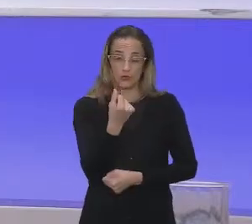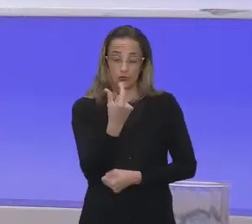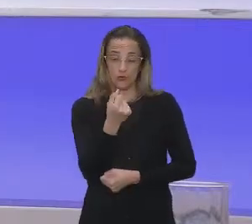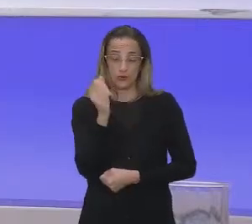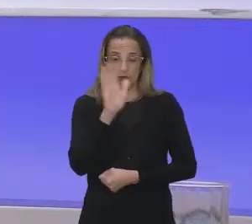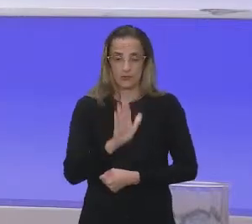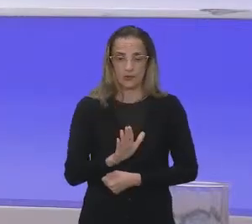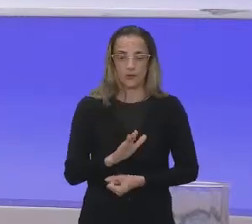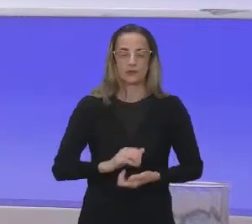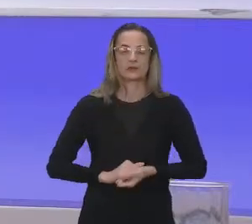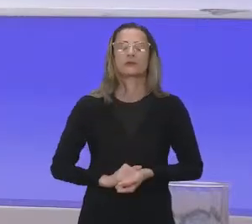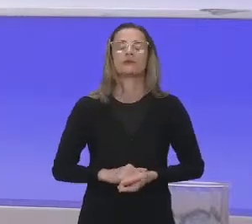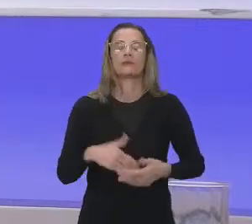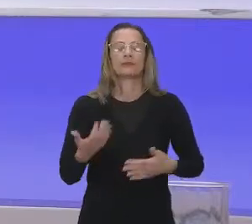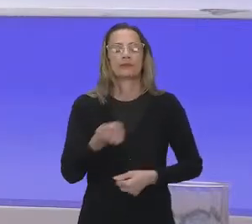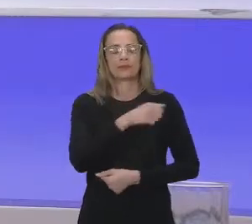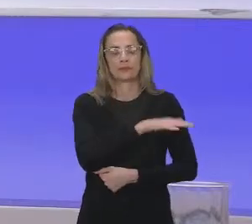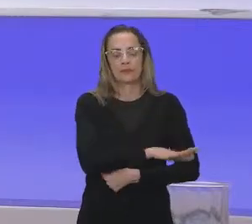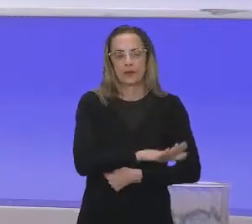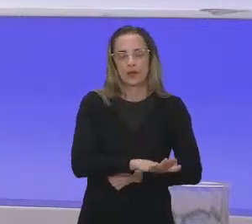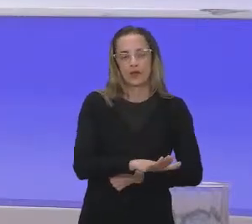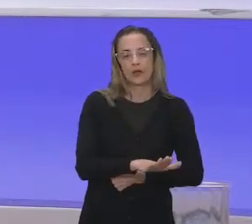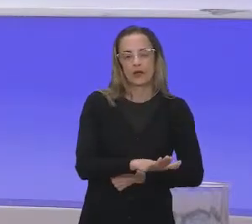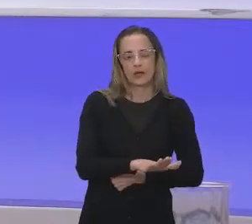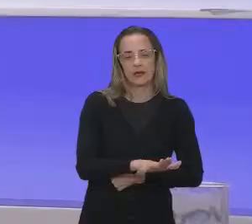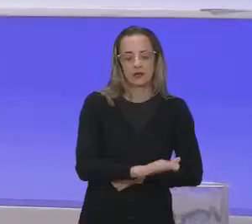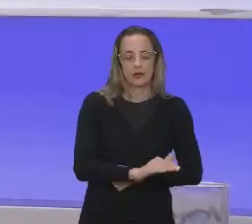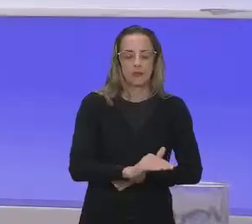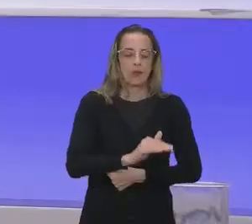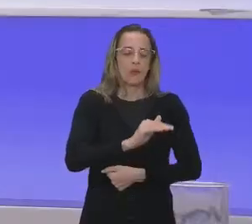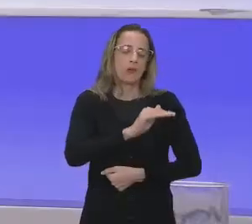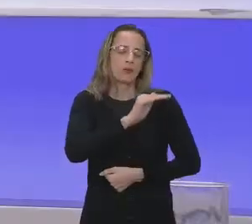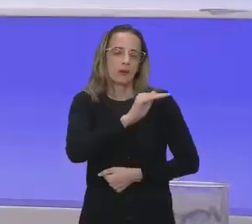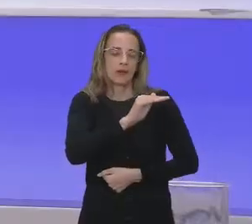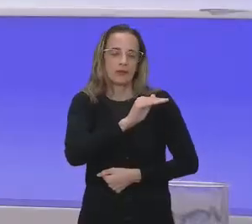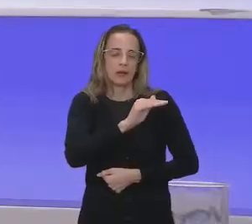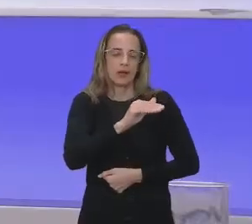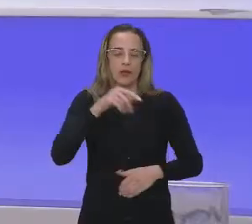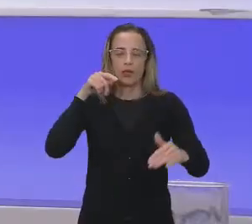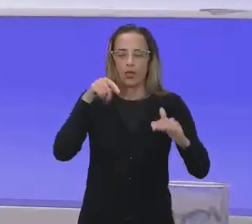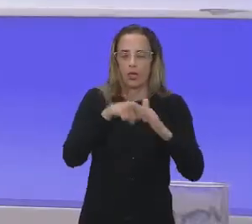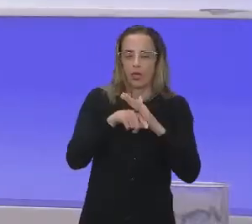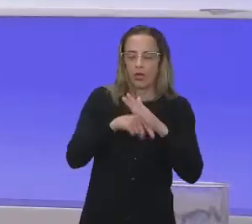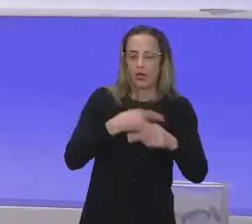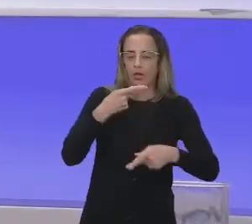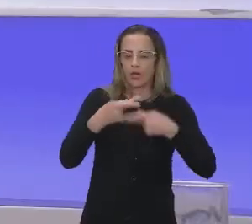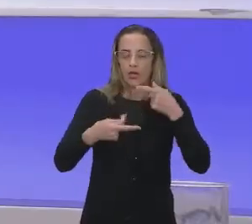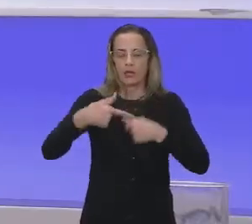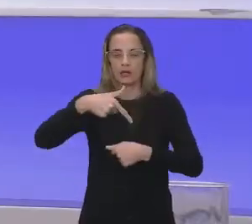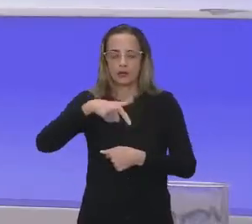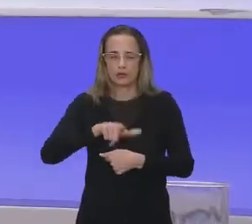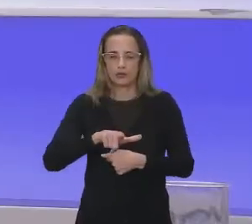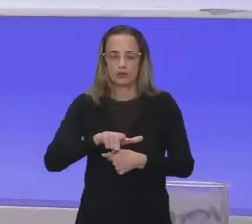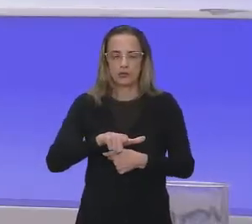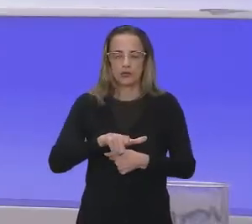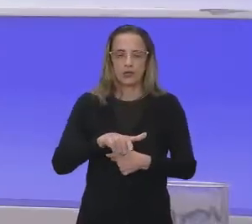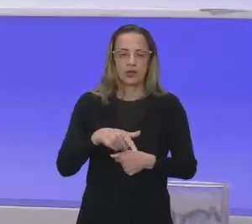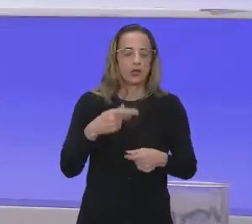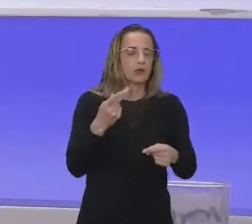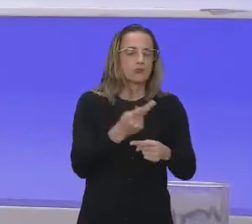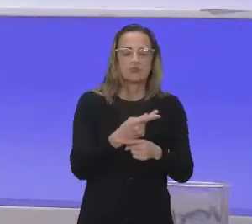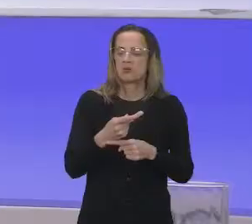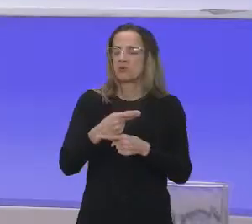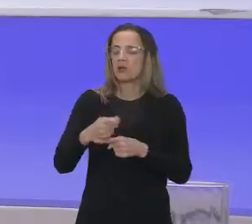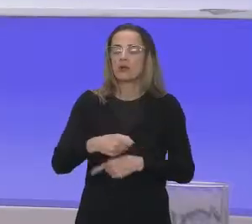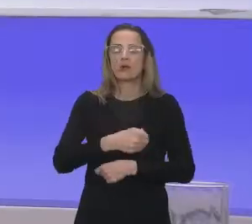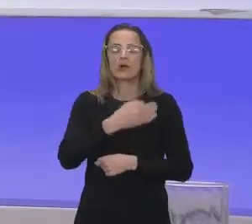Então, essa criança que já foi desenvolvida com esses questionamentos, ela consegue ir atrás de, tipo, poxa,